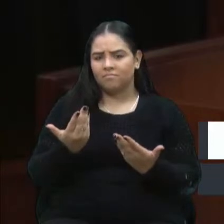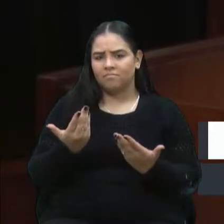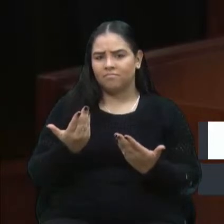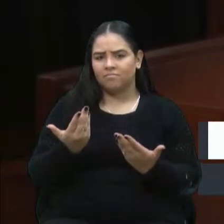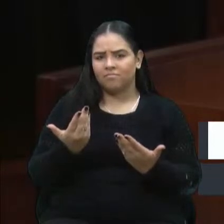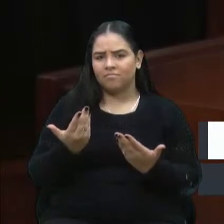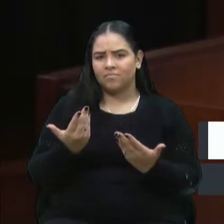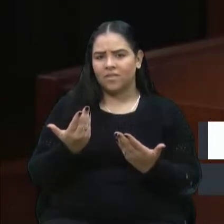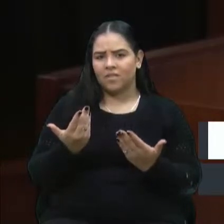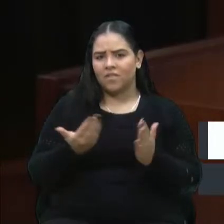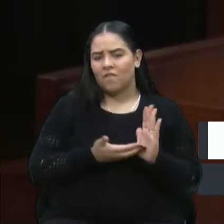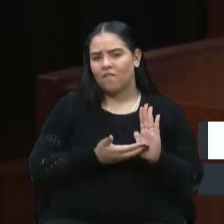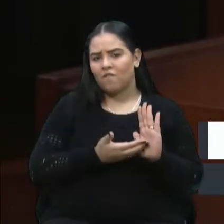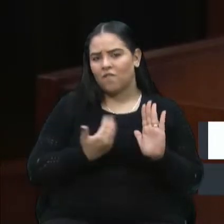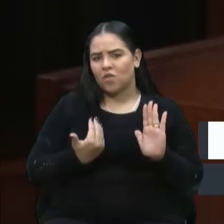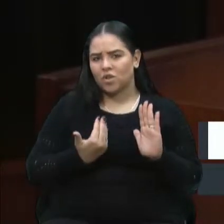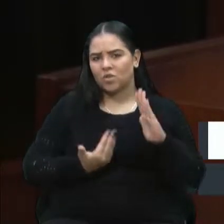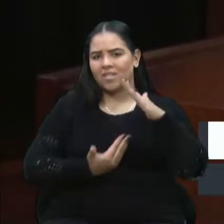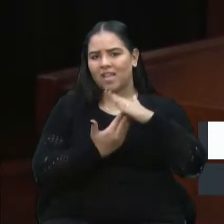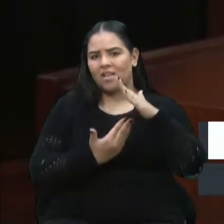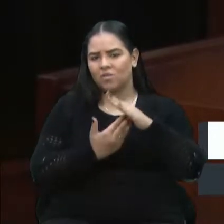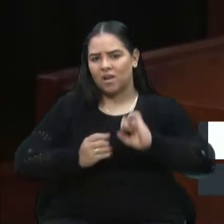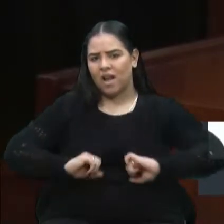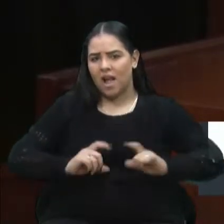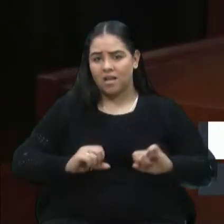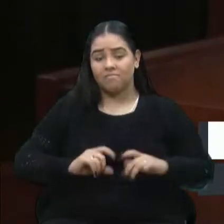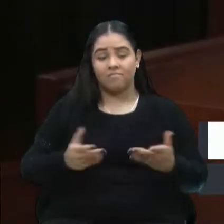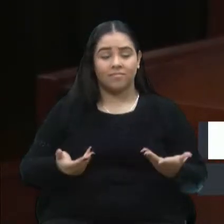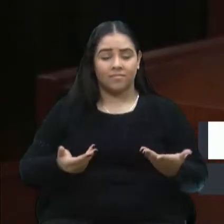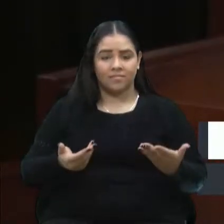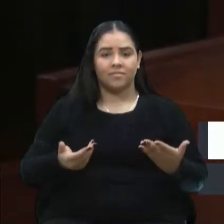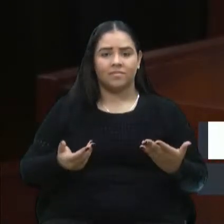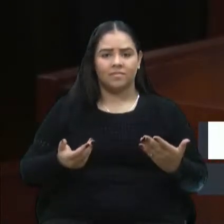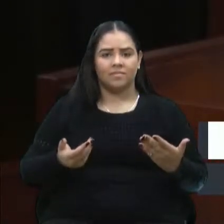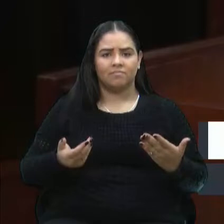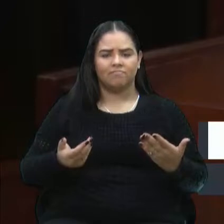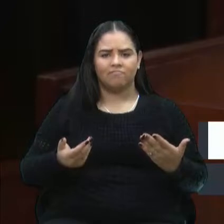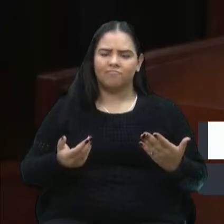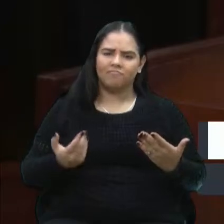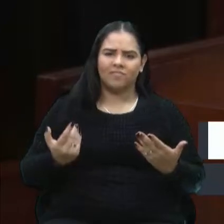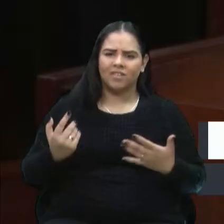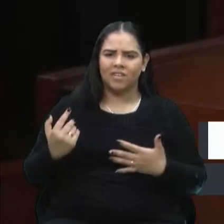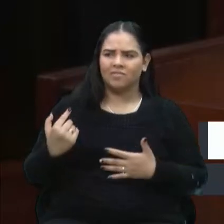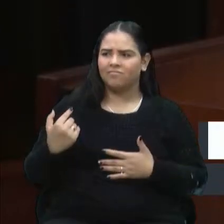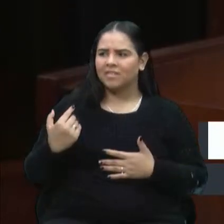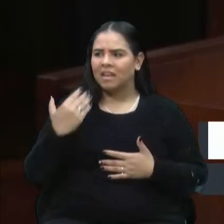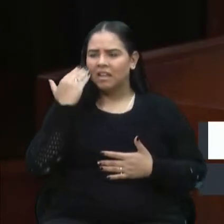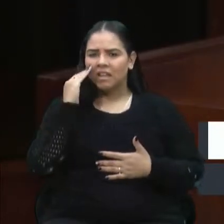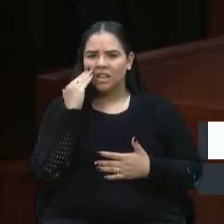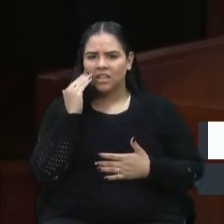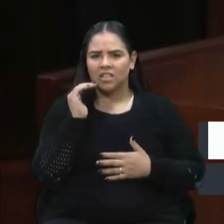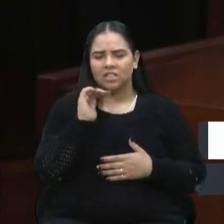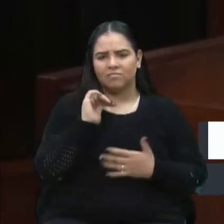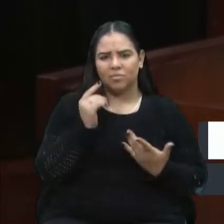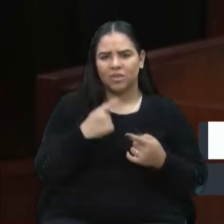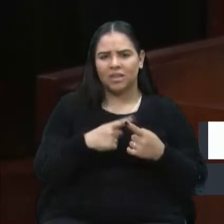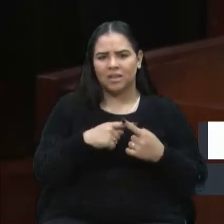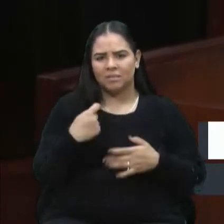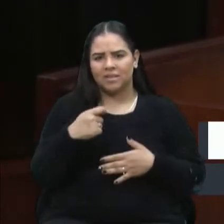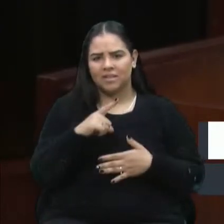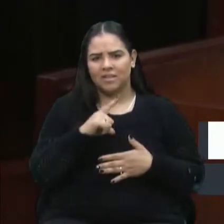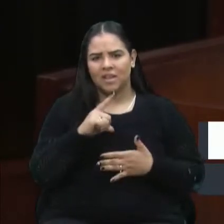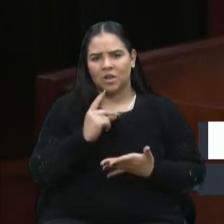acaba ficando fora do teto de gastos. Então, é uma contradição pura, né? Se eles argumentavam que precisava manter um